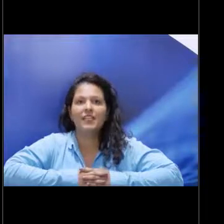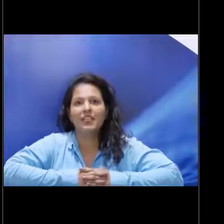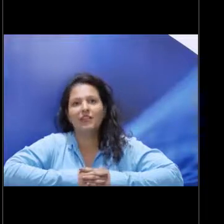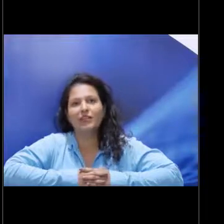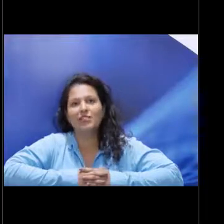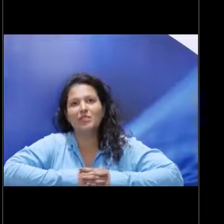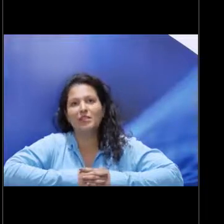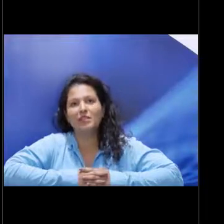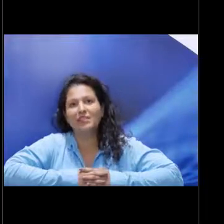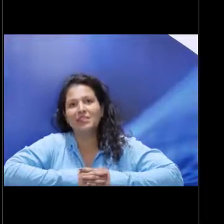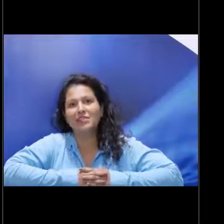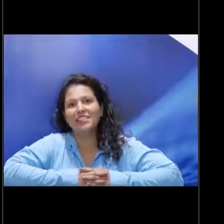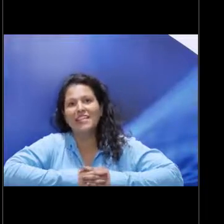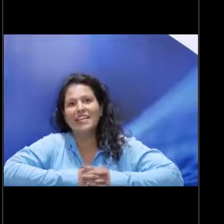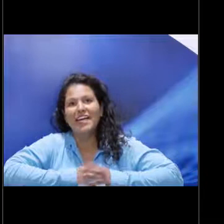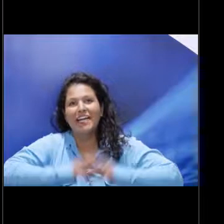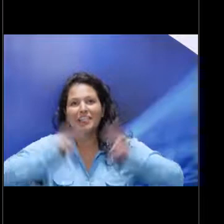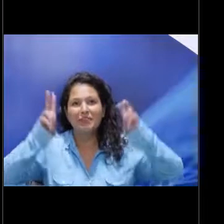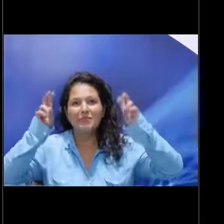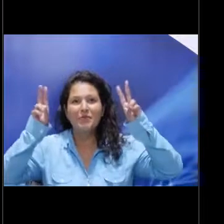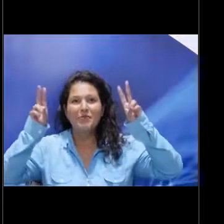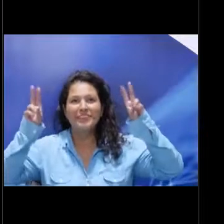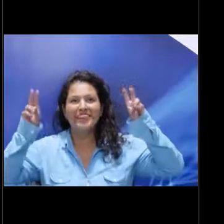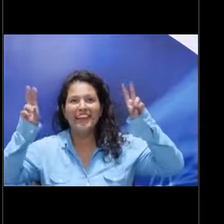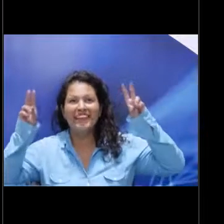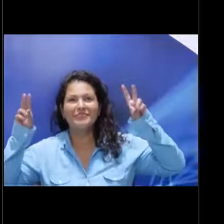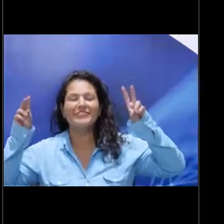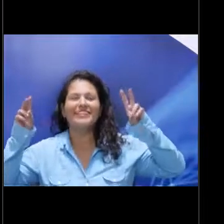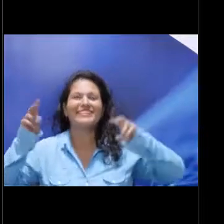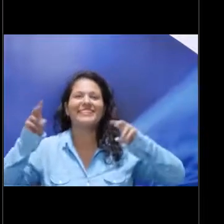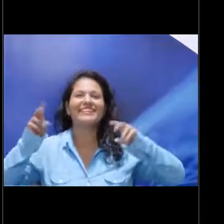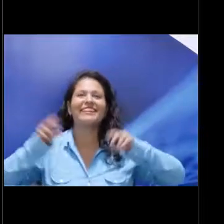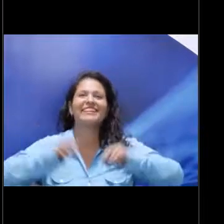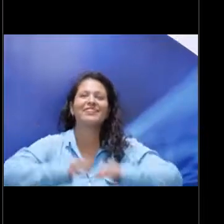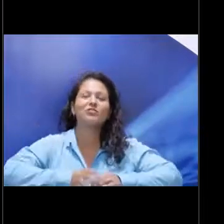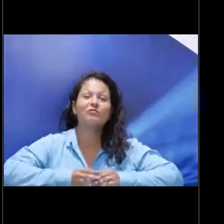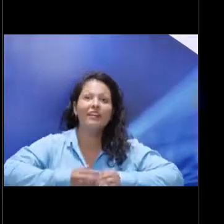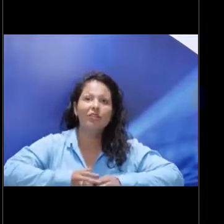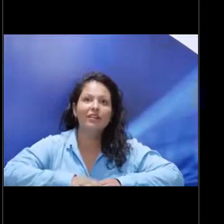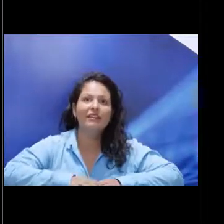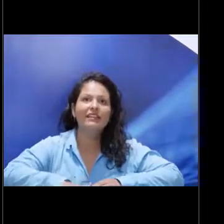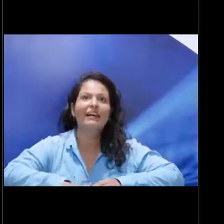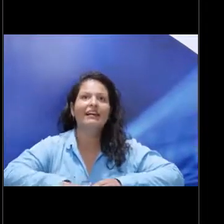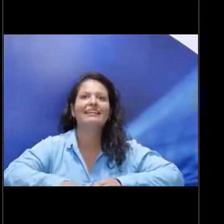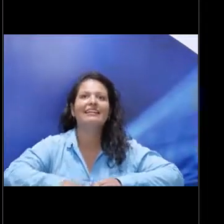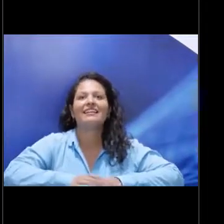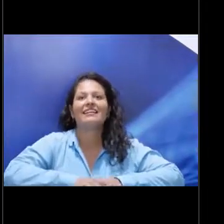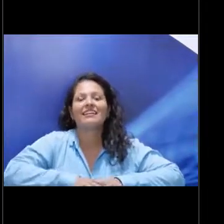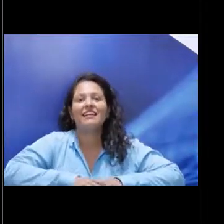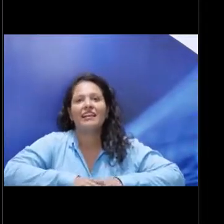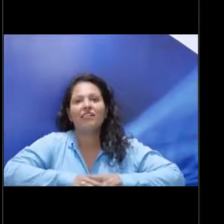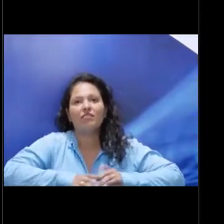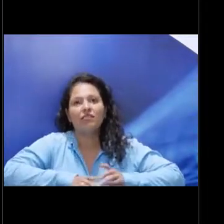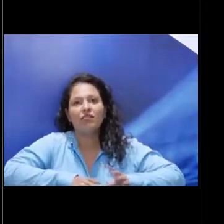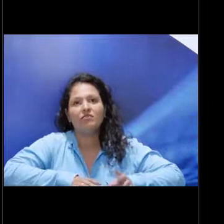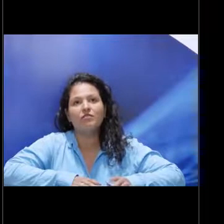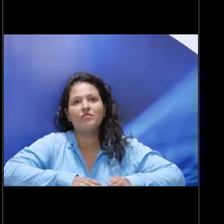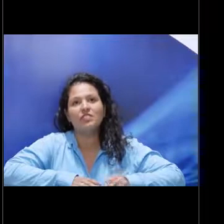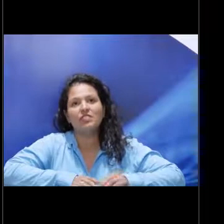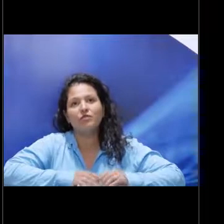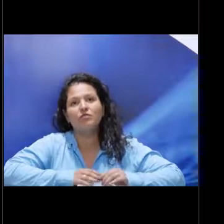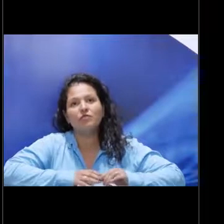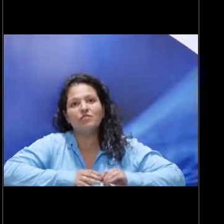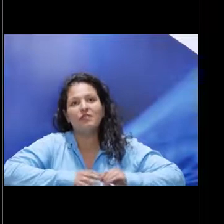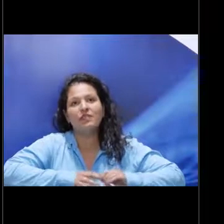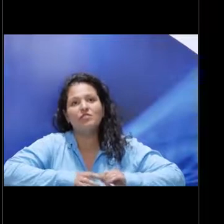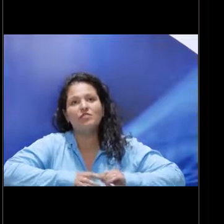Tá certo? Eu acho justamente, assim, acho que ainda não tem assim, uma consciência, vamos falar assim, né, do valor que está ali. Igual o senhor falou assim,